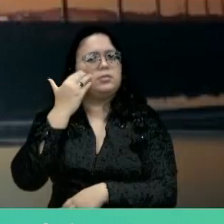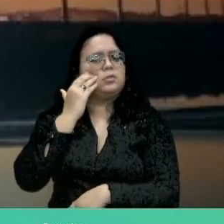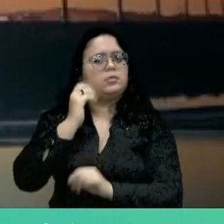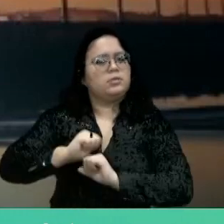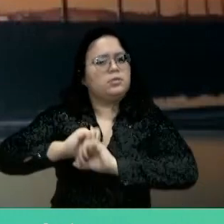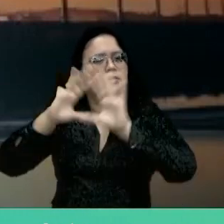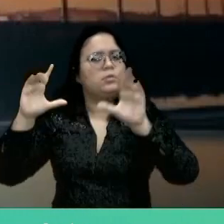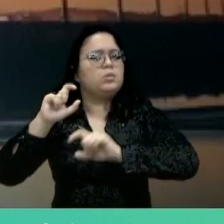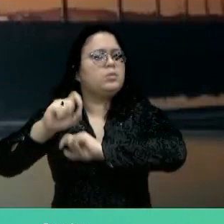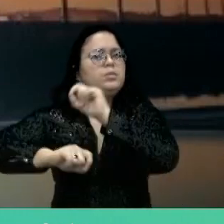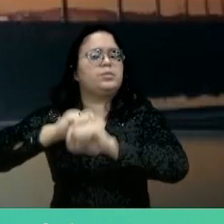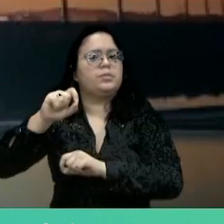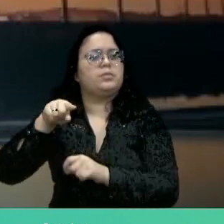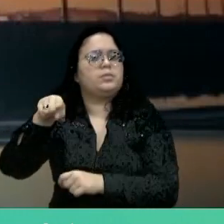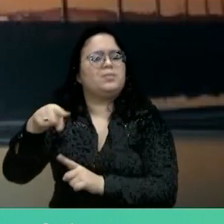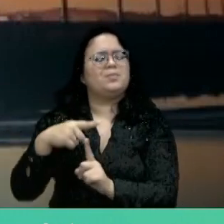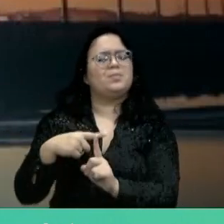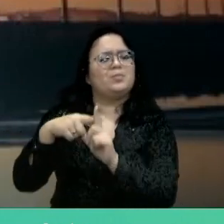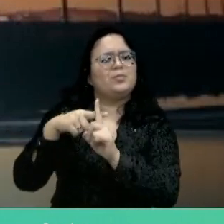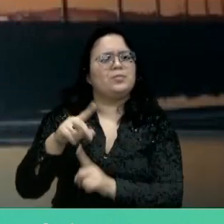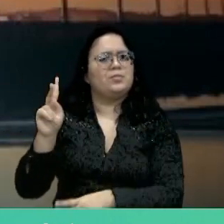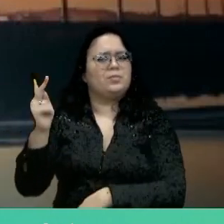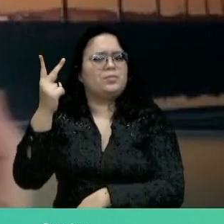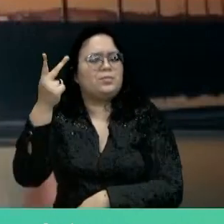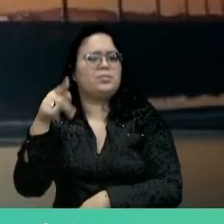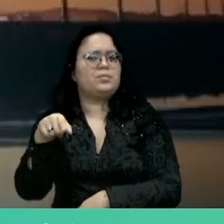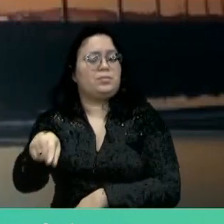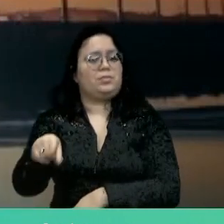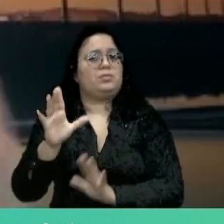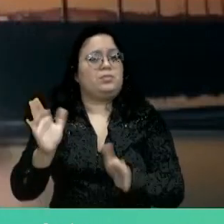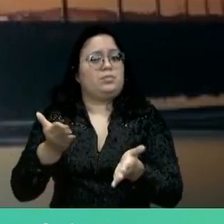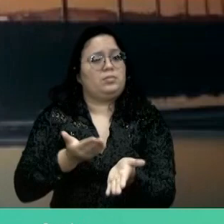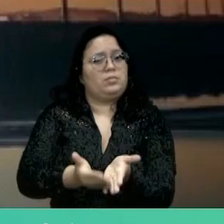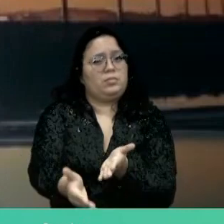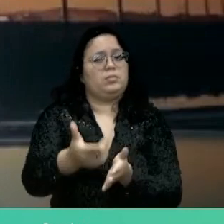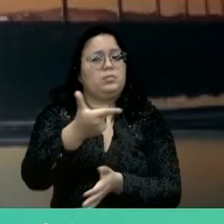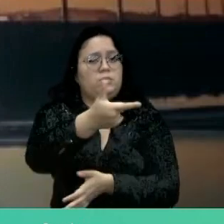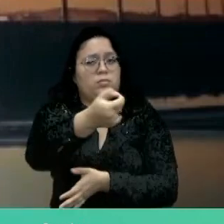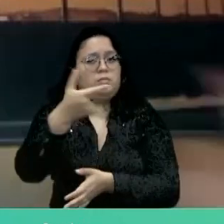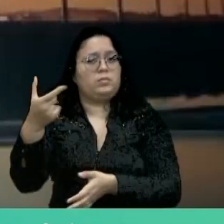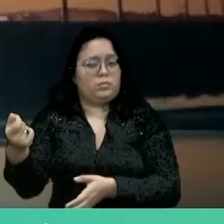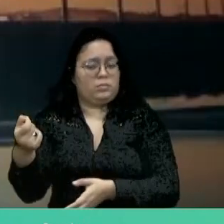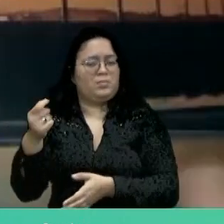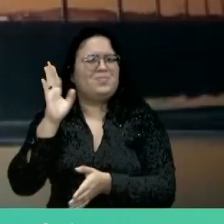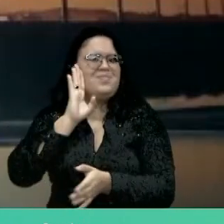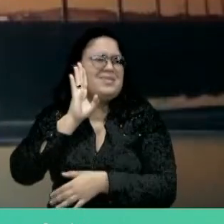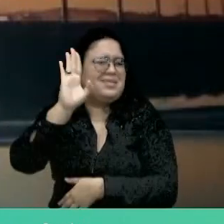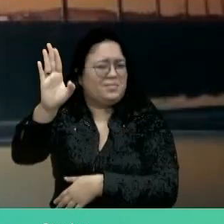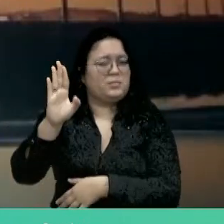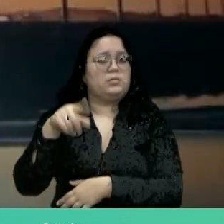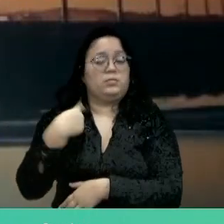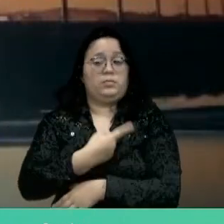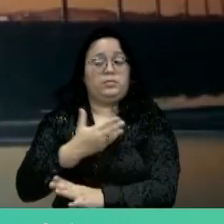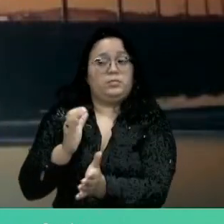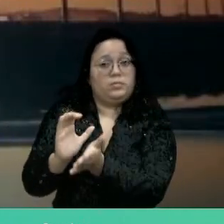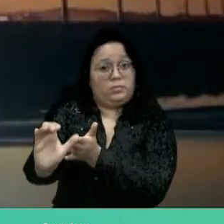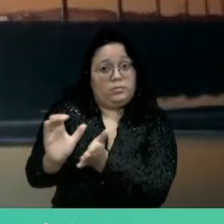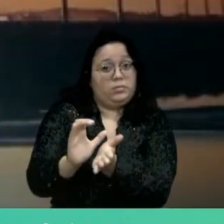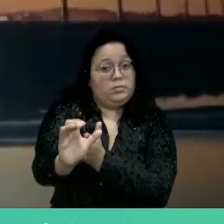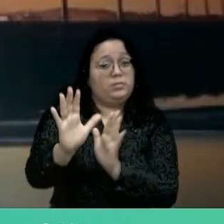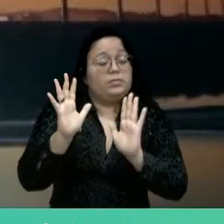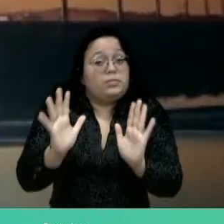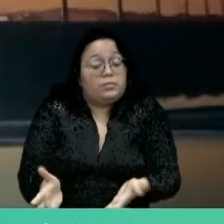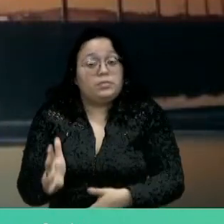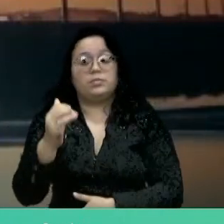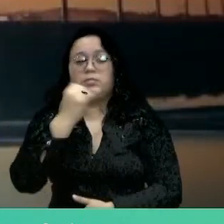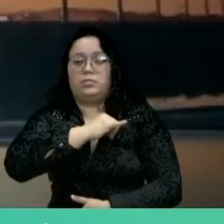o que é esse bem hidrogênio, isso iniciou em 2020, principalmente nós, investidores de